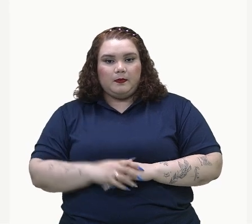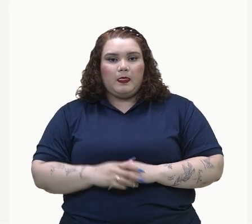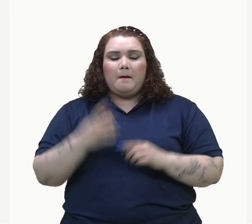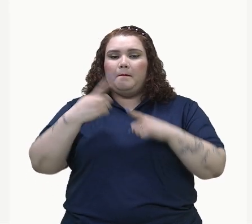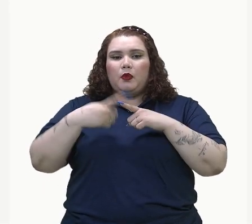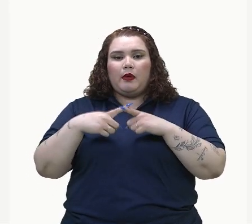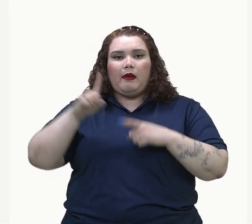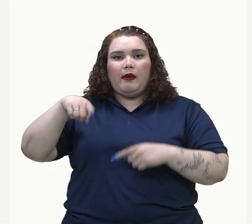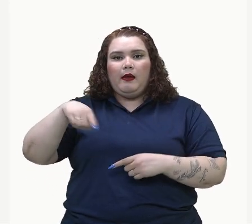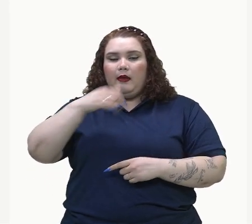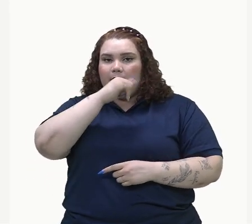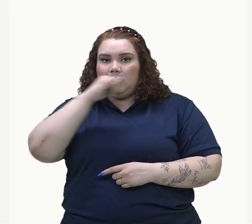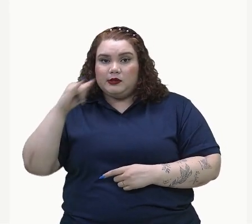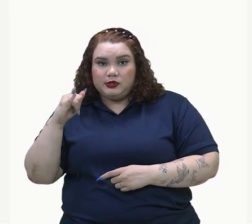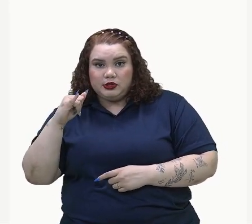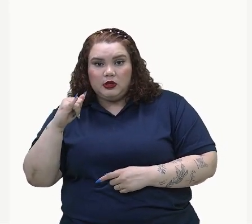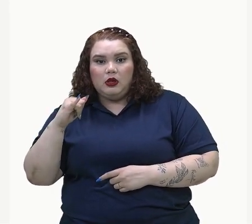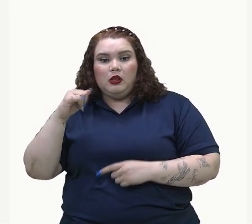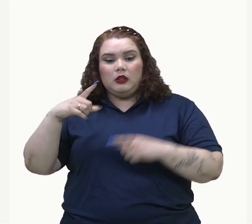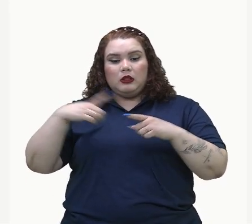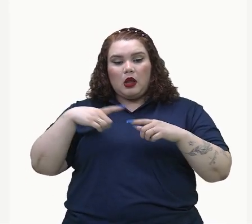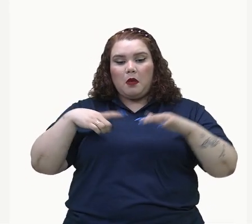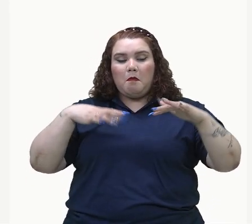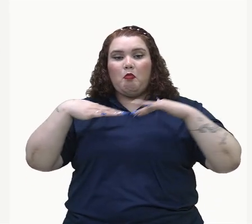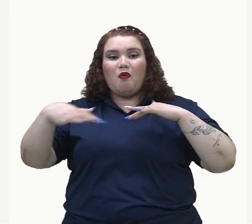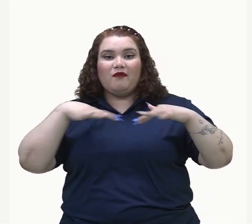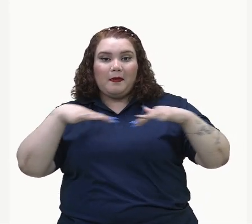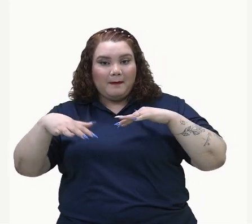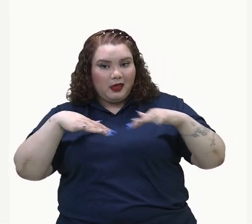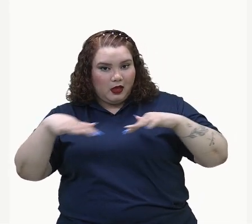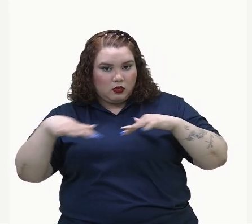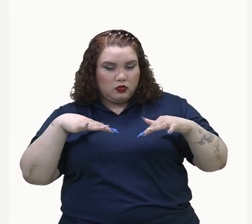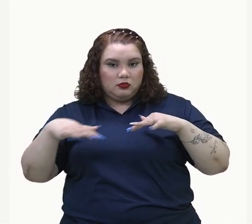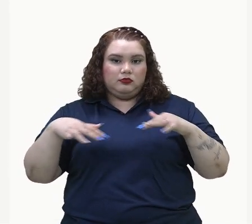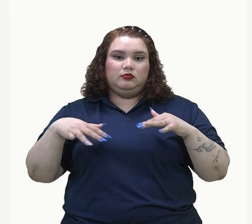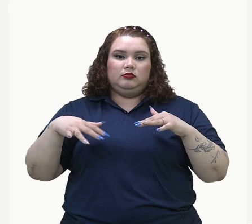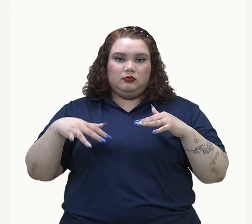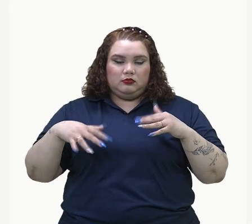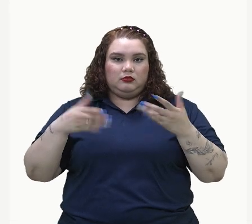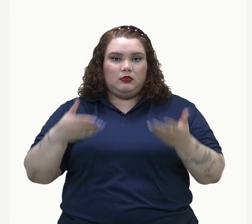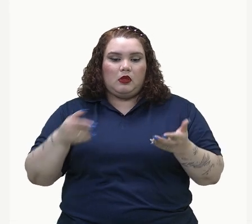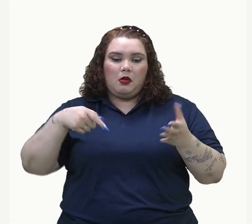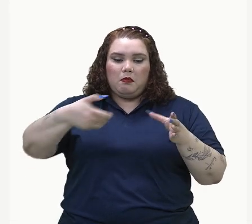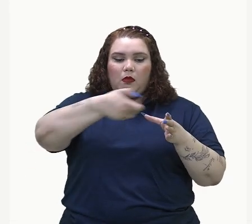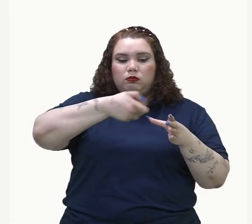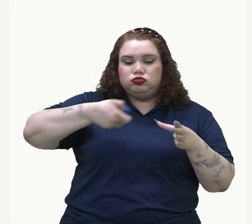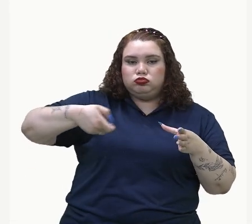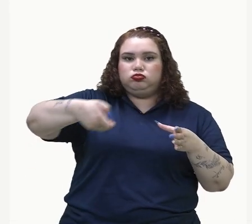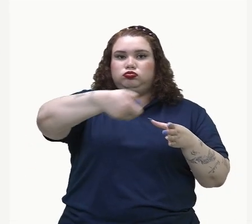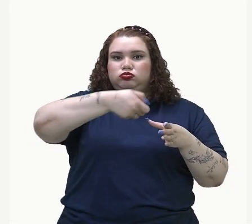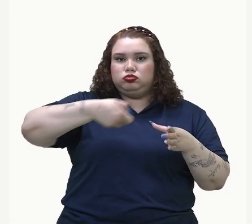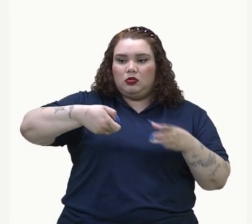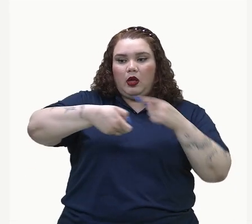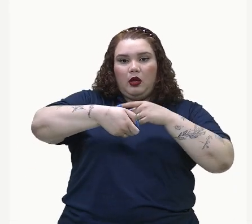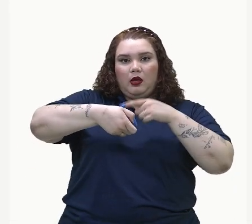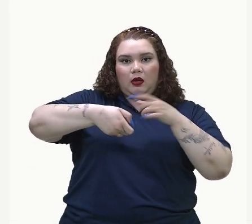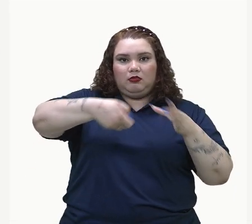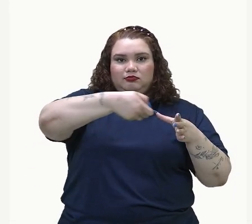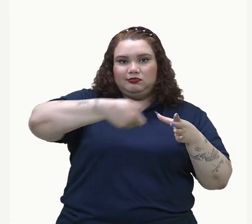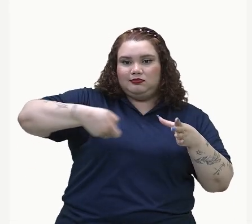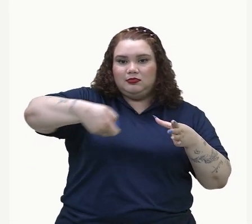Porque você está fazendo o movimento, colocando material para fazer um bolo, você vai fazer o quê?